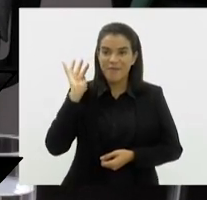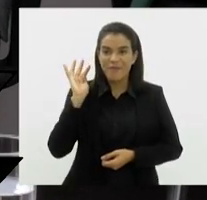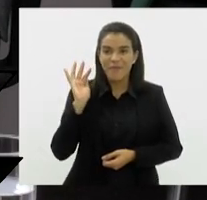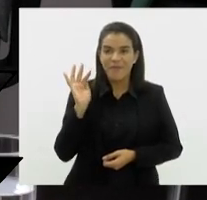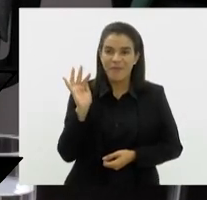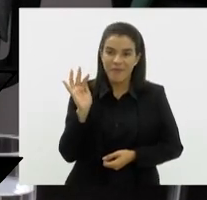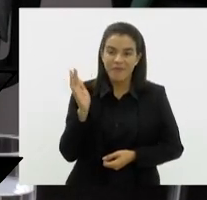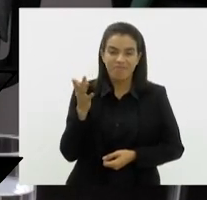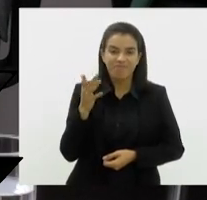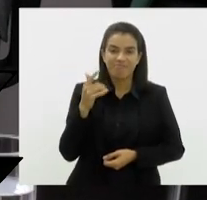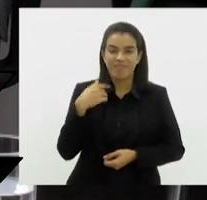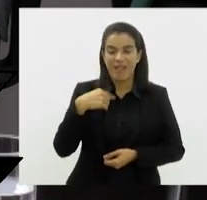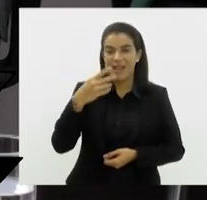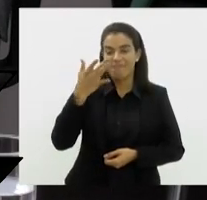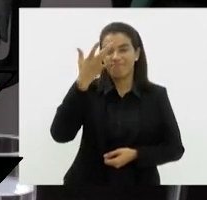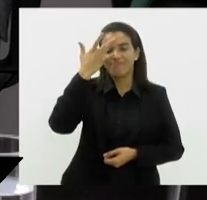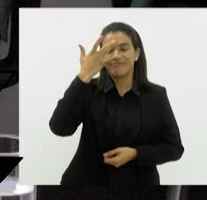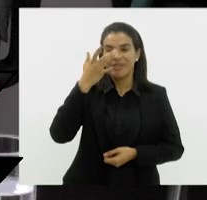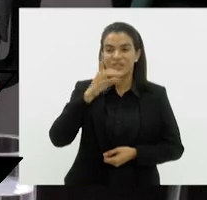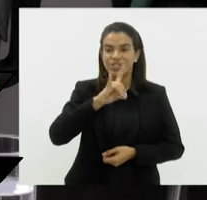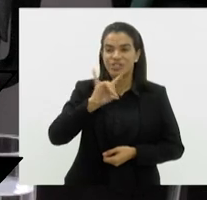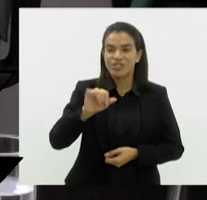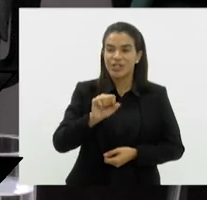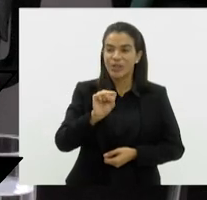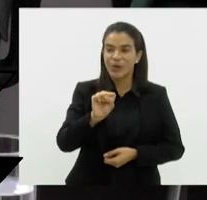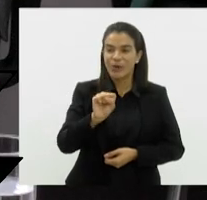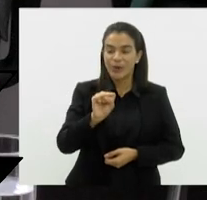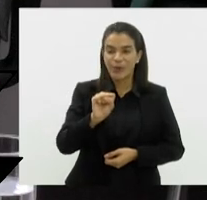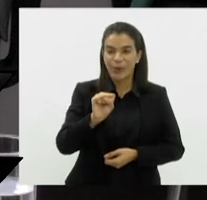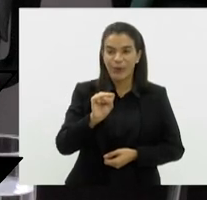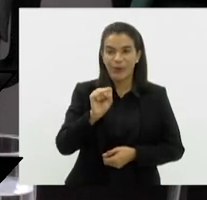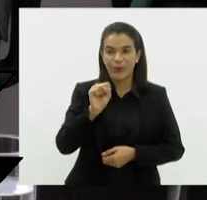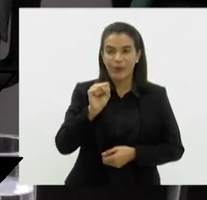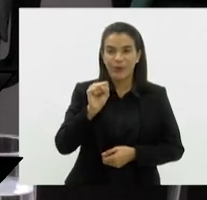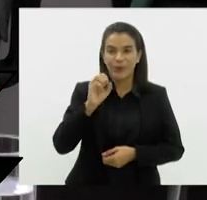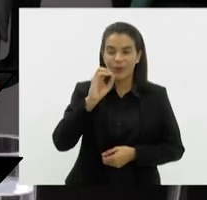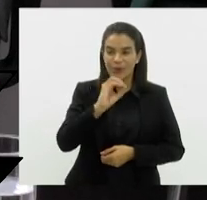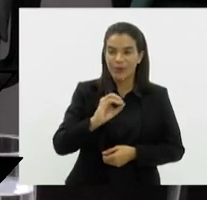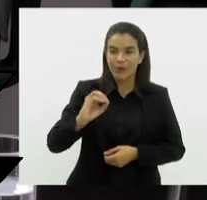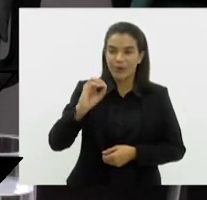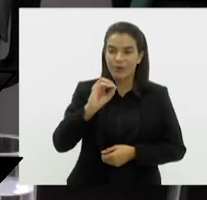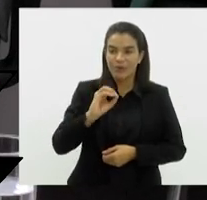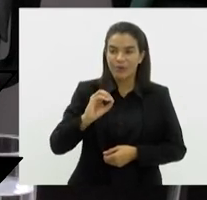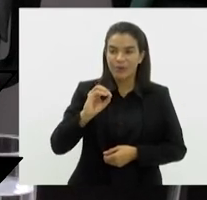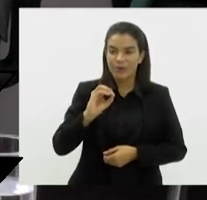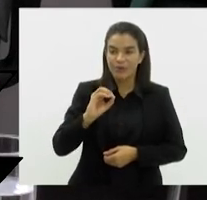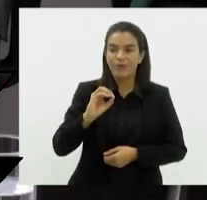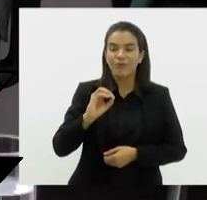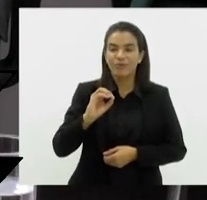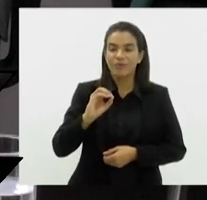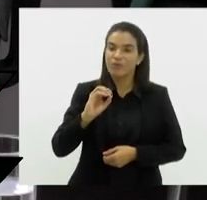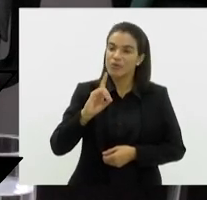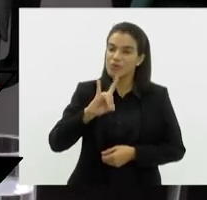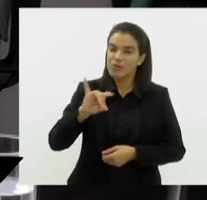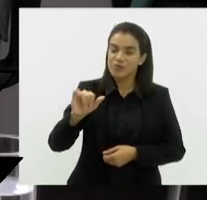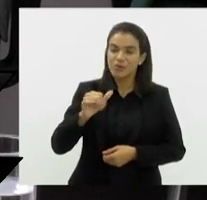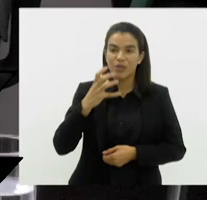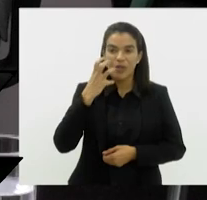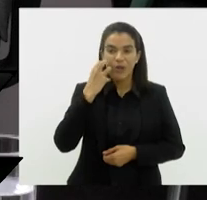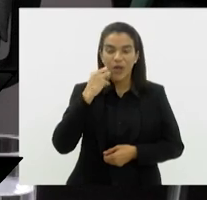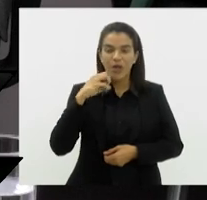exatamente se fixou nessa data do dia 8 de outubro para ser o dia da